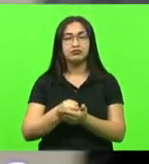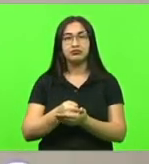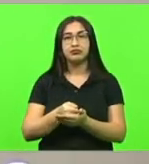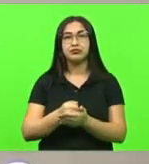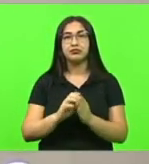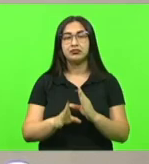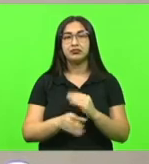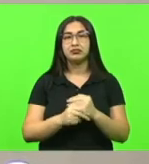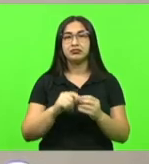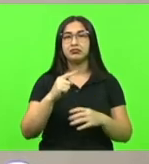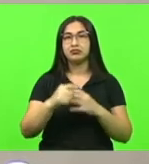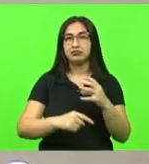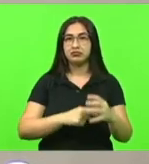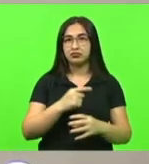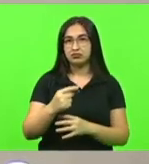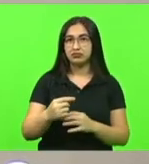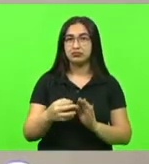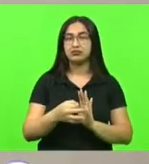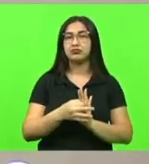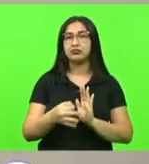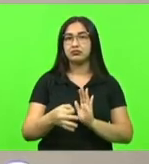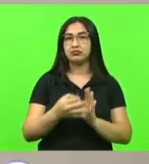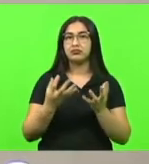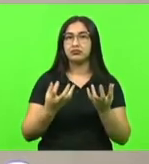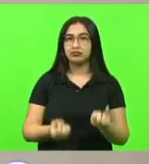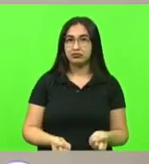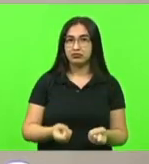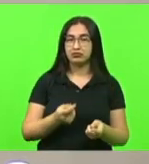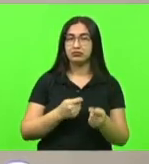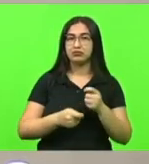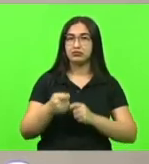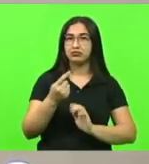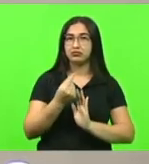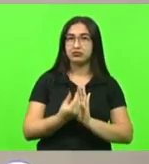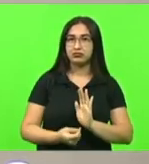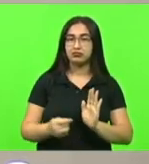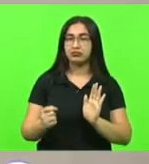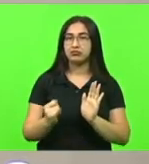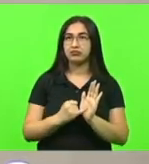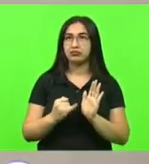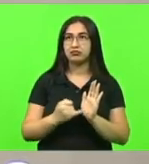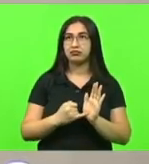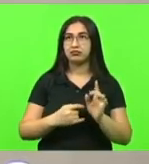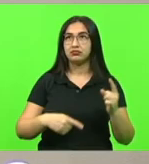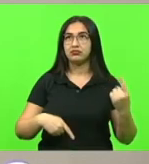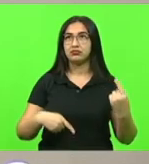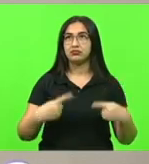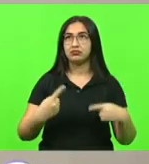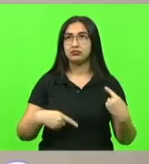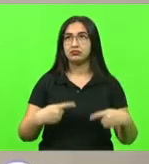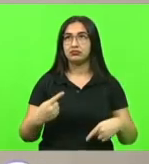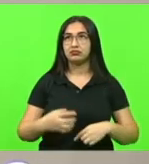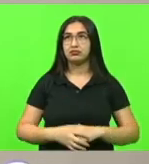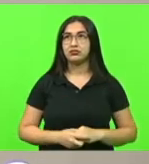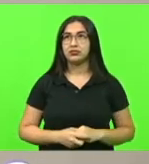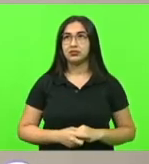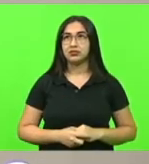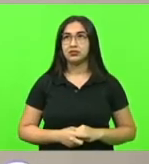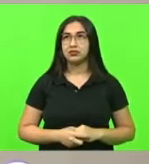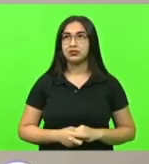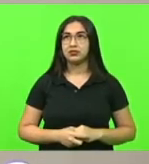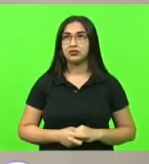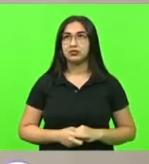emenda modificativa e parecer favorável da Comissão de Finanças e Tributação. Em discussão. Presidente, eu peço para deputado Marcos Vieira